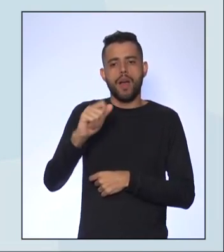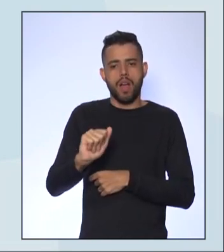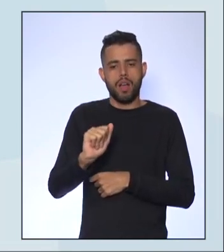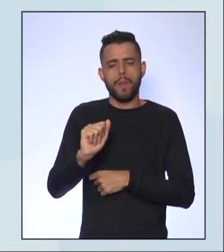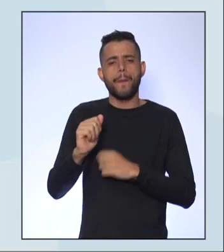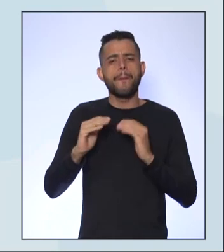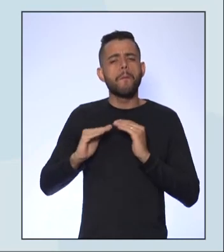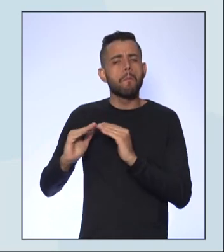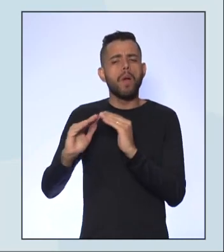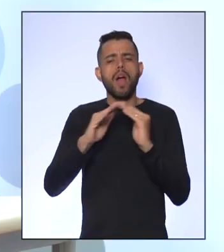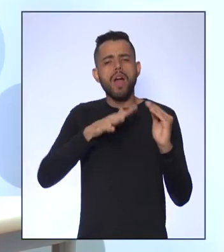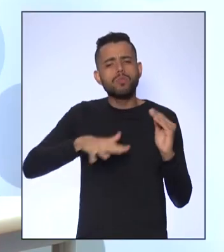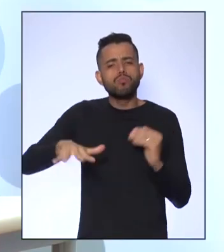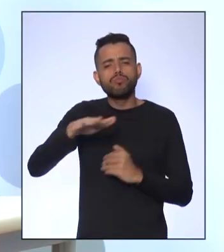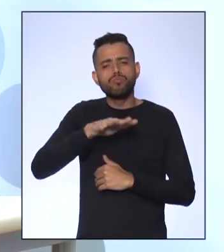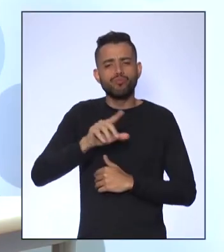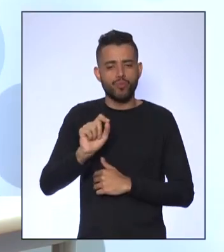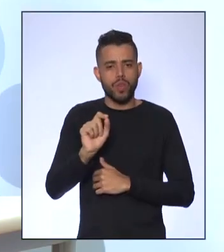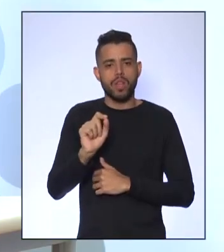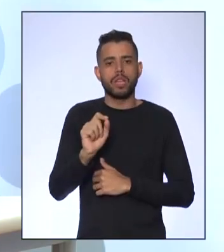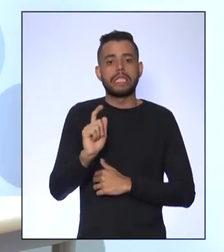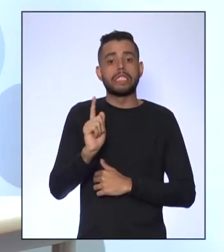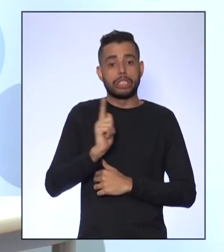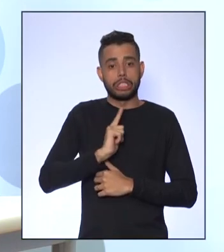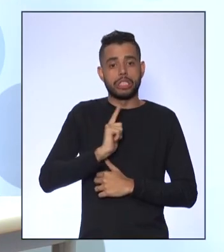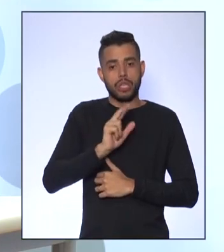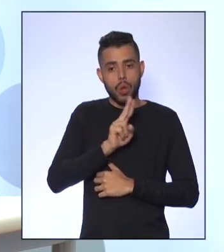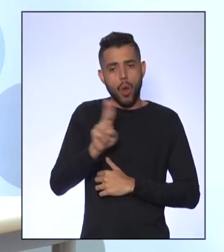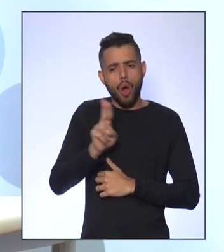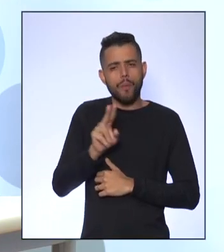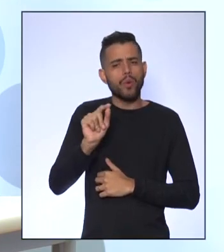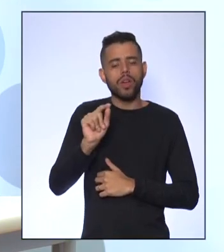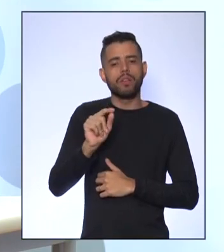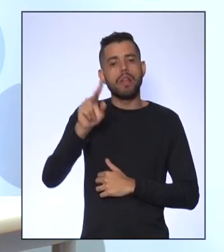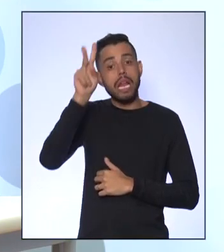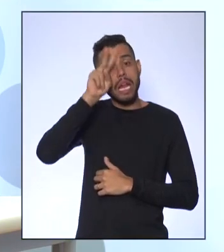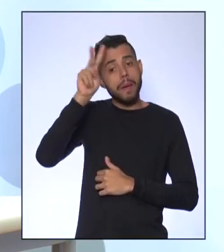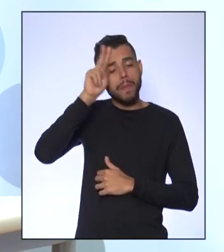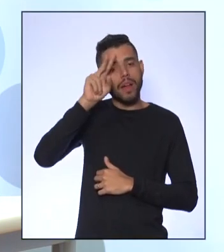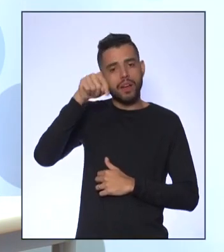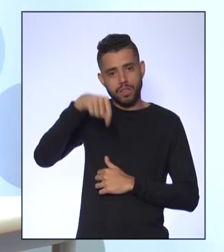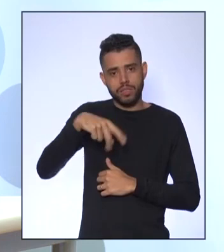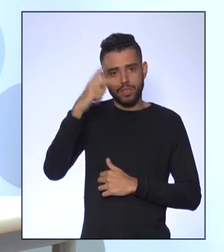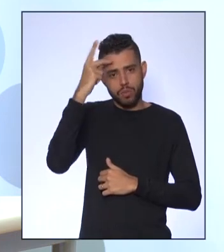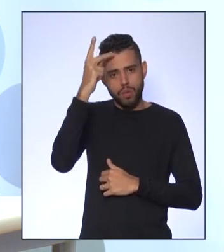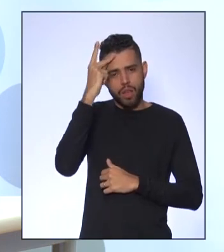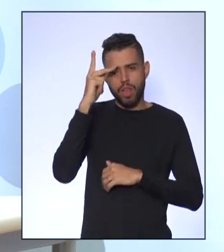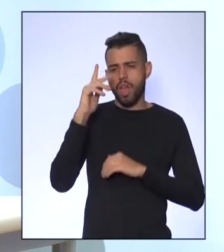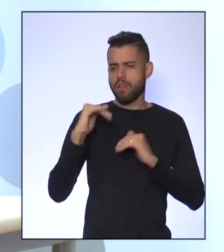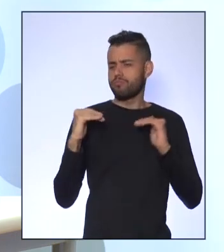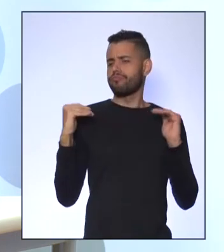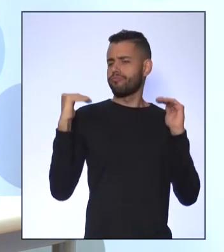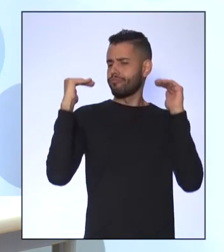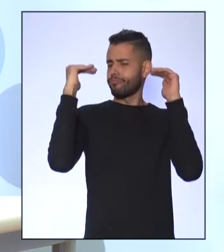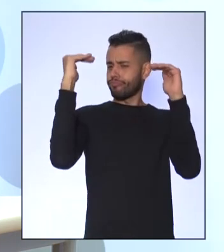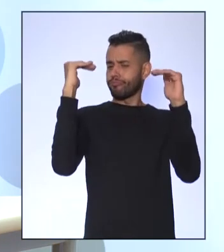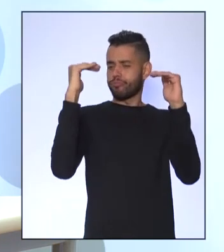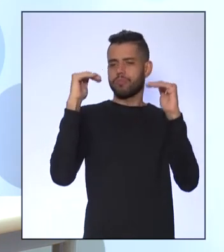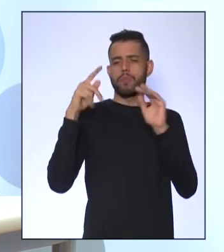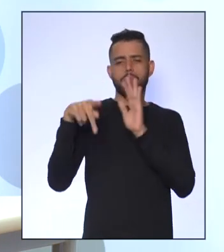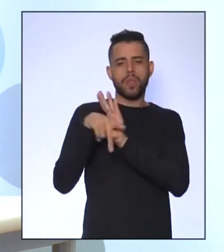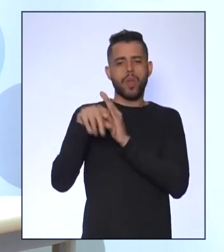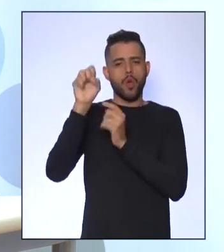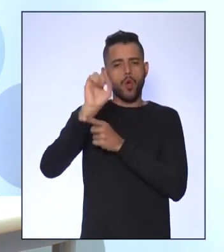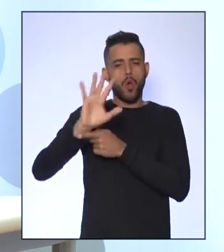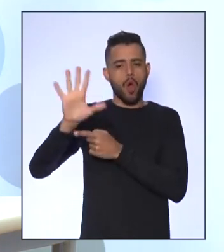Jardim Europa é um bairro que ele recebeu esse nome para se lembrar que aqui que era um bairro europeizado, que é um bairro que